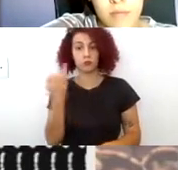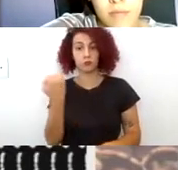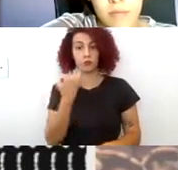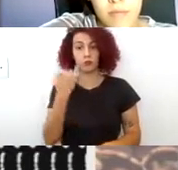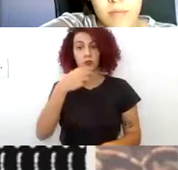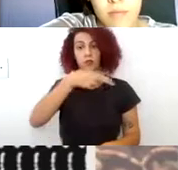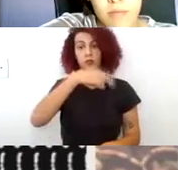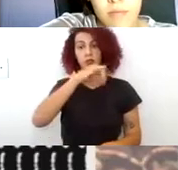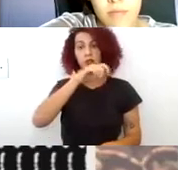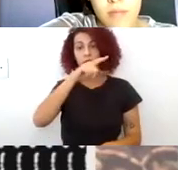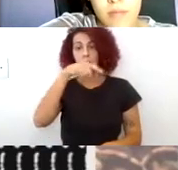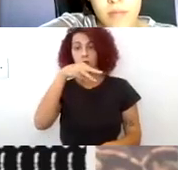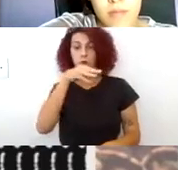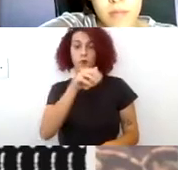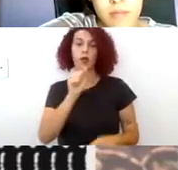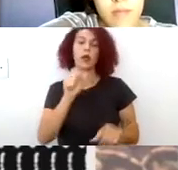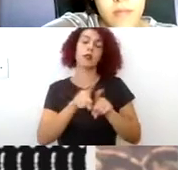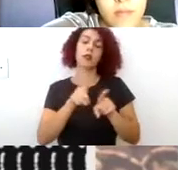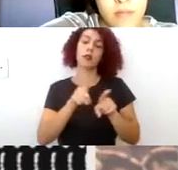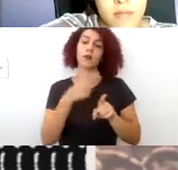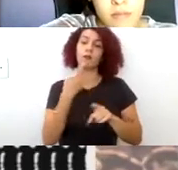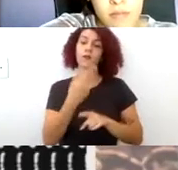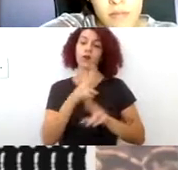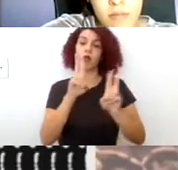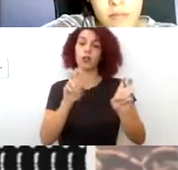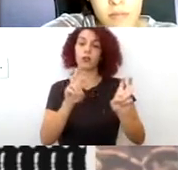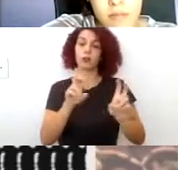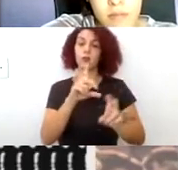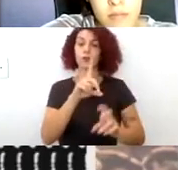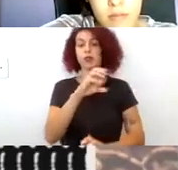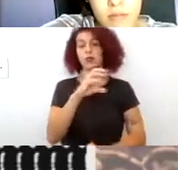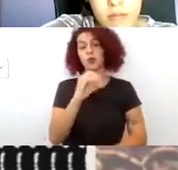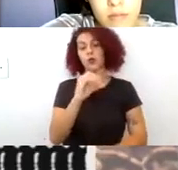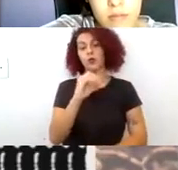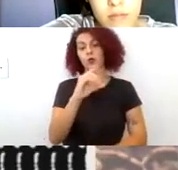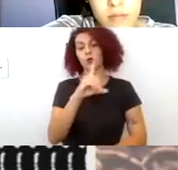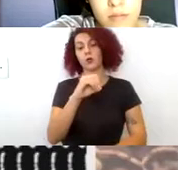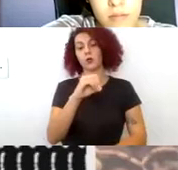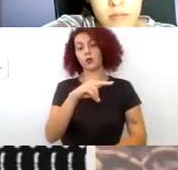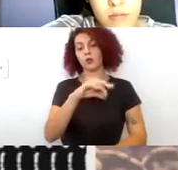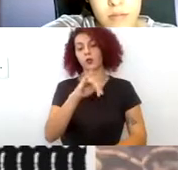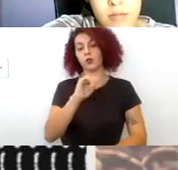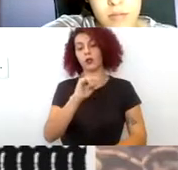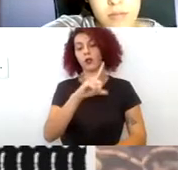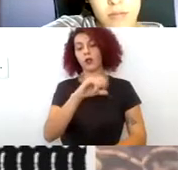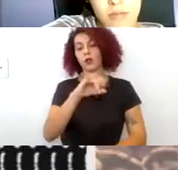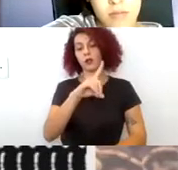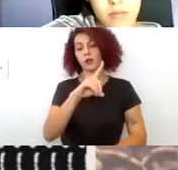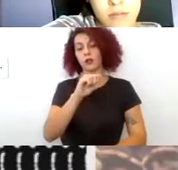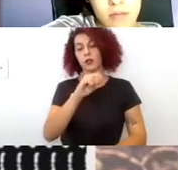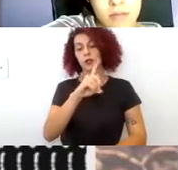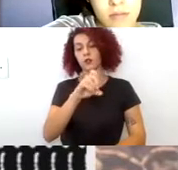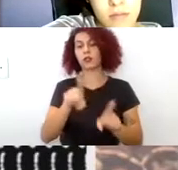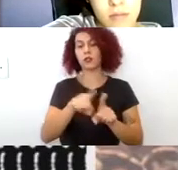Nilma Lino Gomes a gente também traz para esse olhar o calendário ela que faz um intersecção do feminismo com a questão do racismo